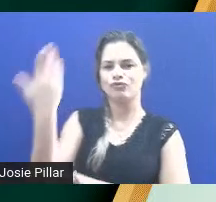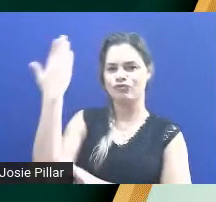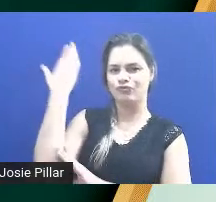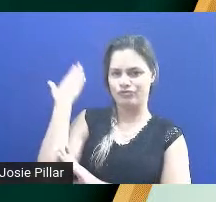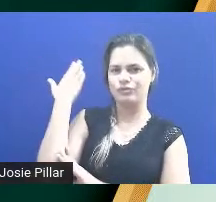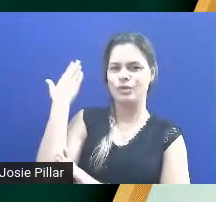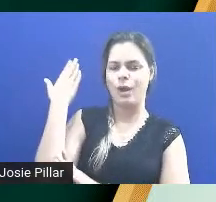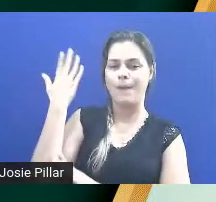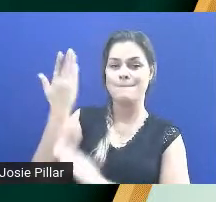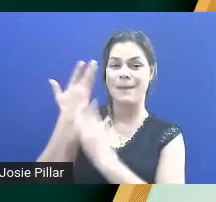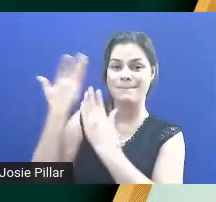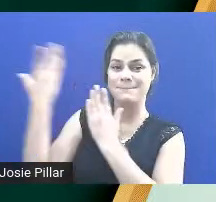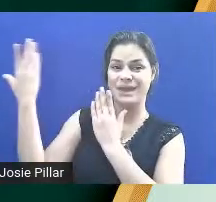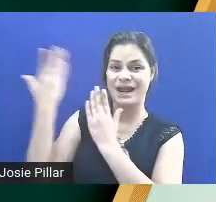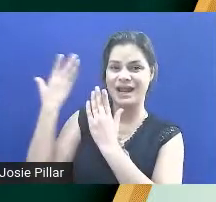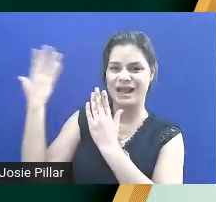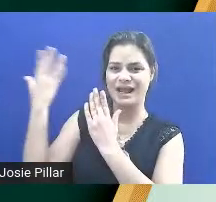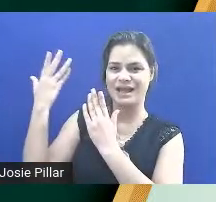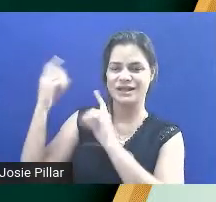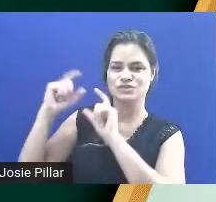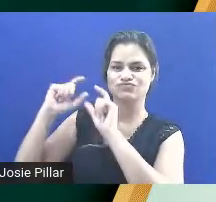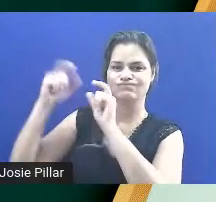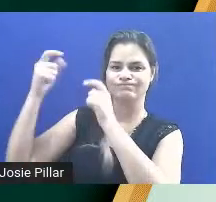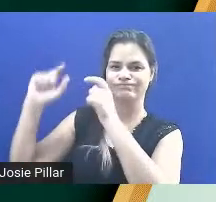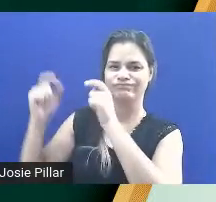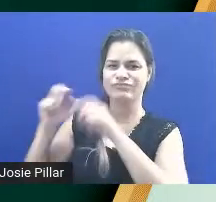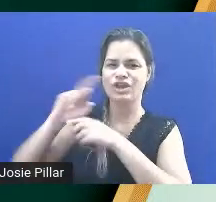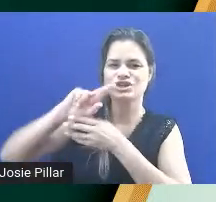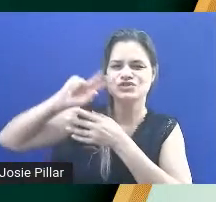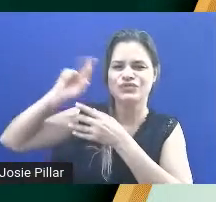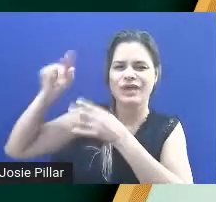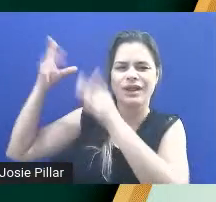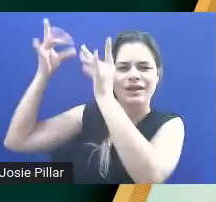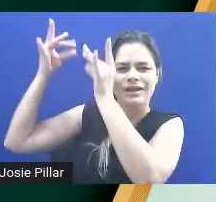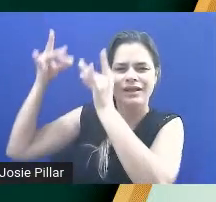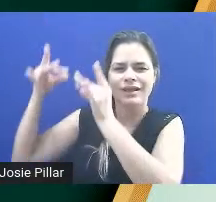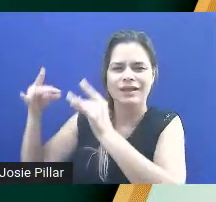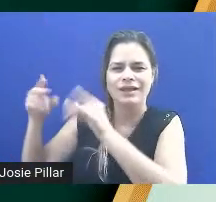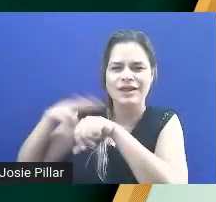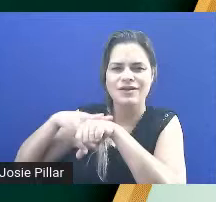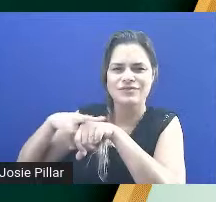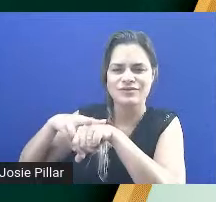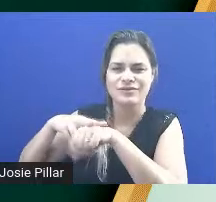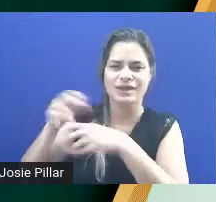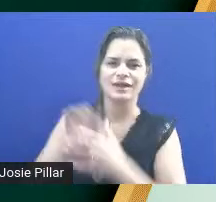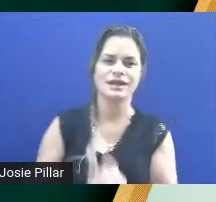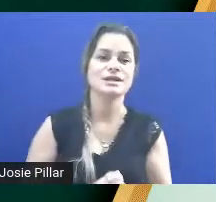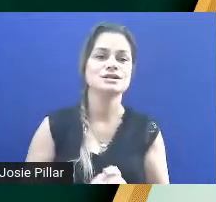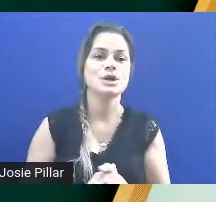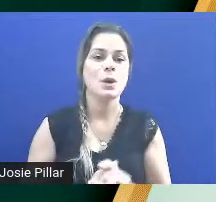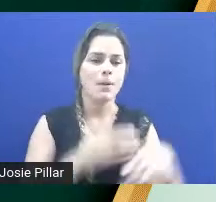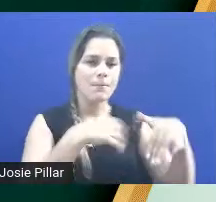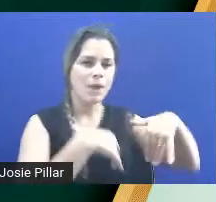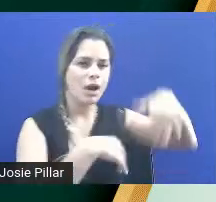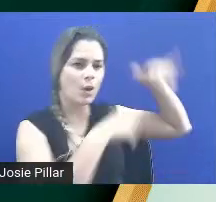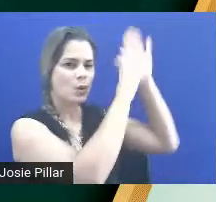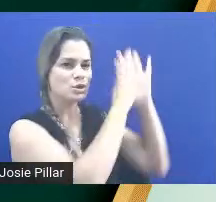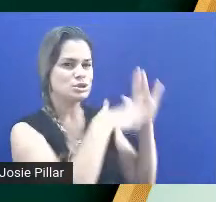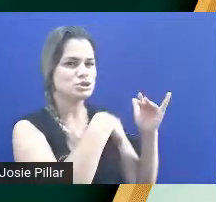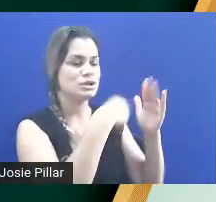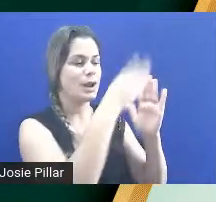com mosaicos em diferentes tons de verde e uma cortina bege. Desejo a todos que sejam